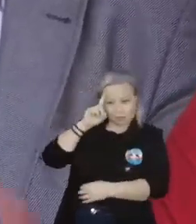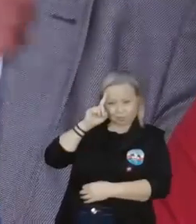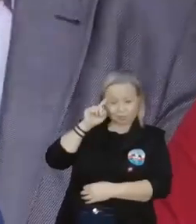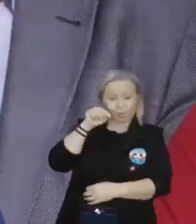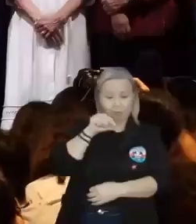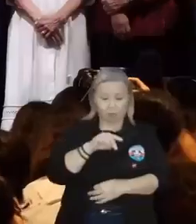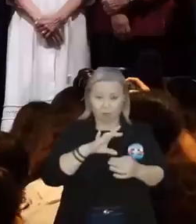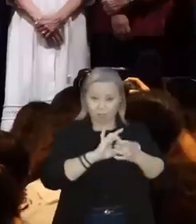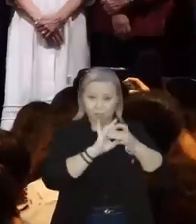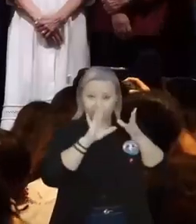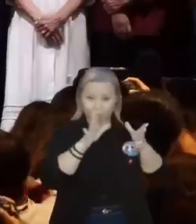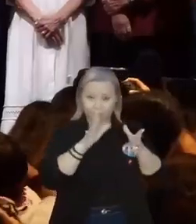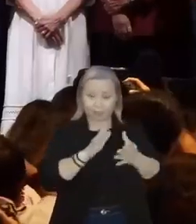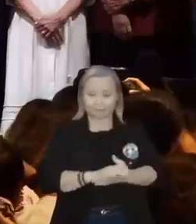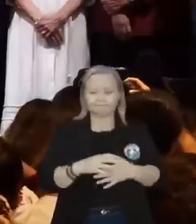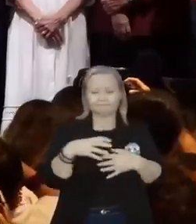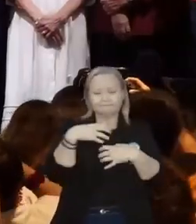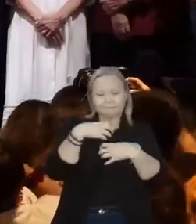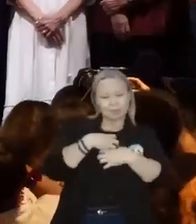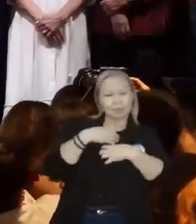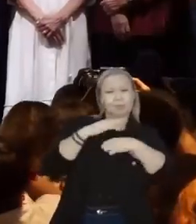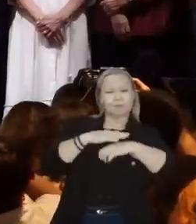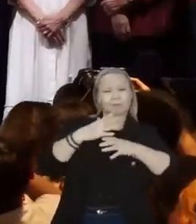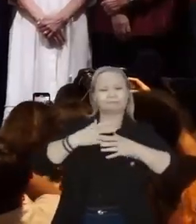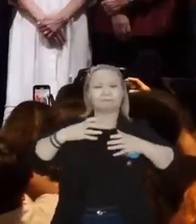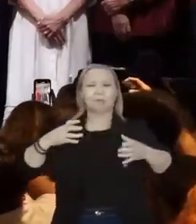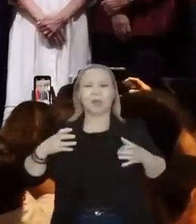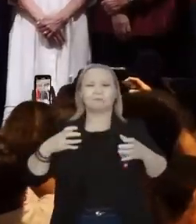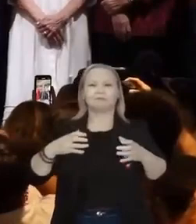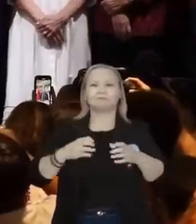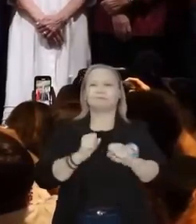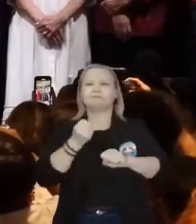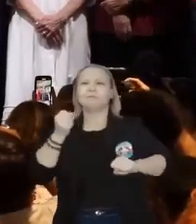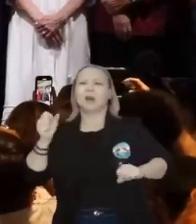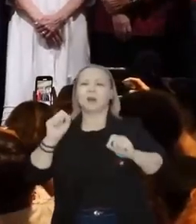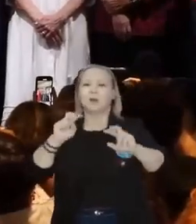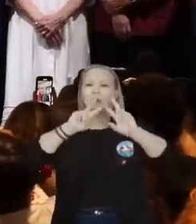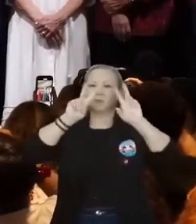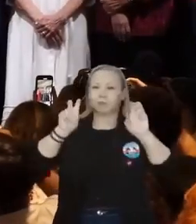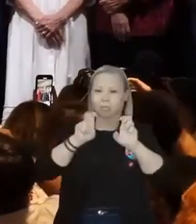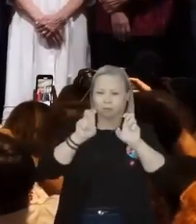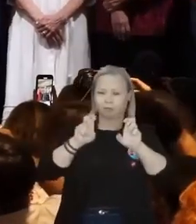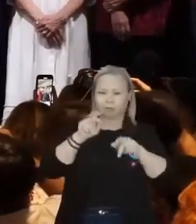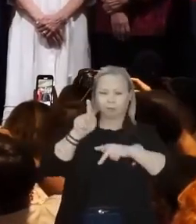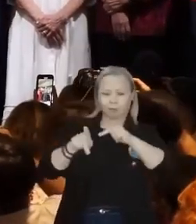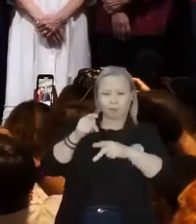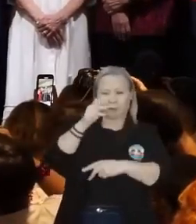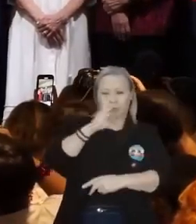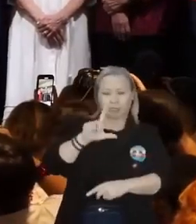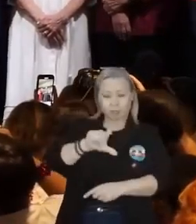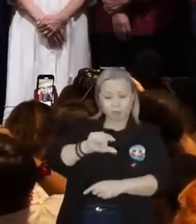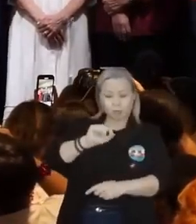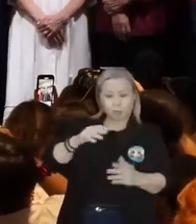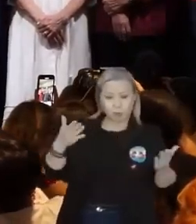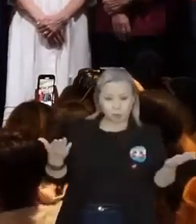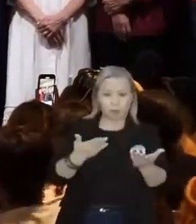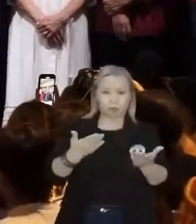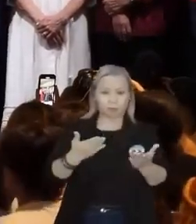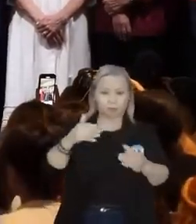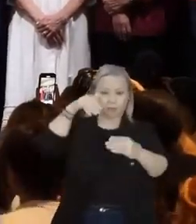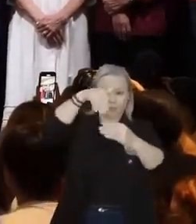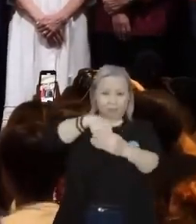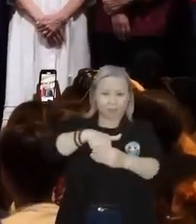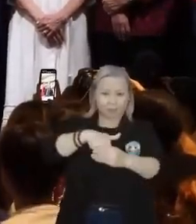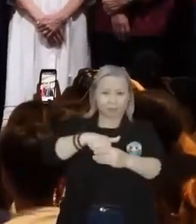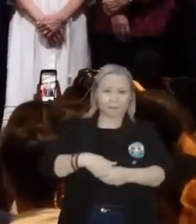no sentido mais amplo do termo, que o povo brasileiro escolheu hoje nas urnas. Foi com